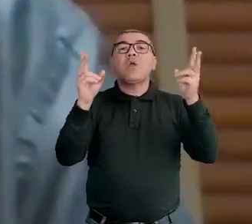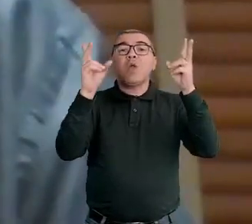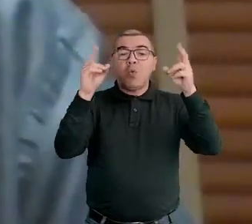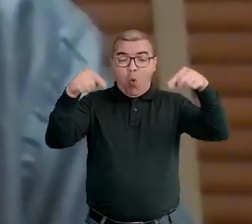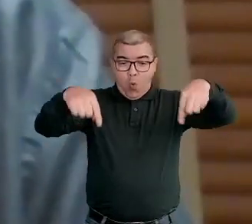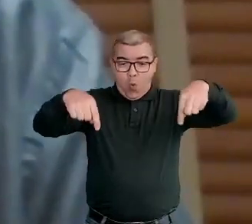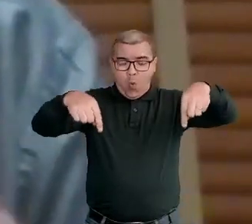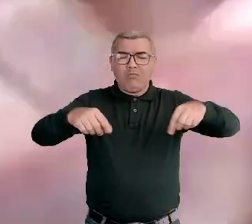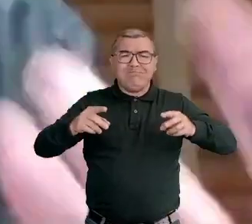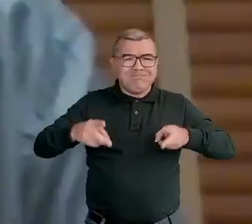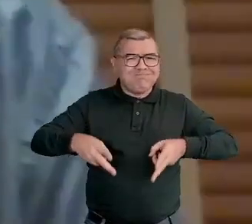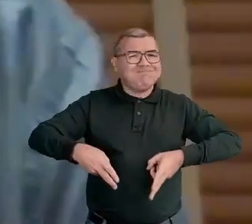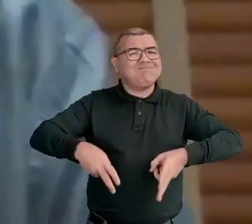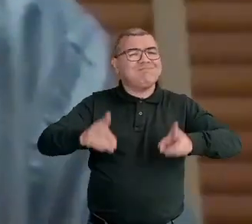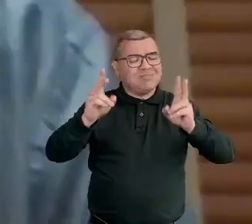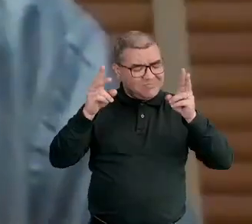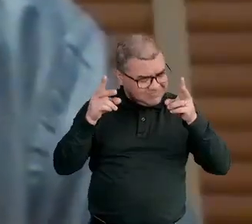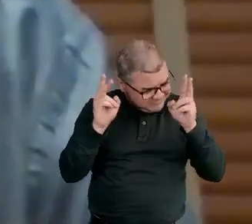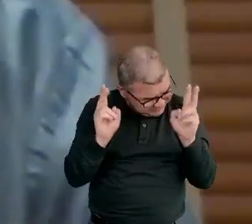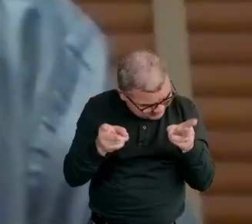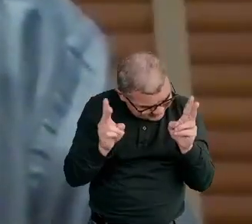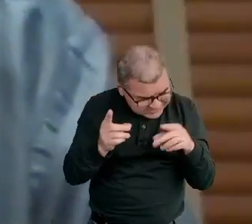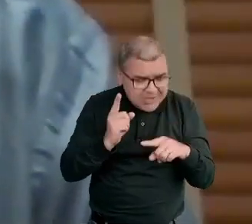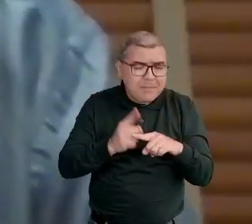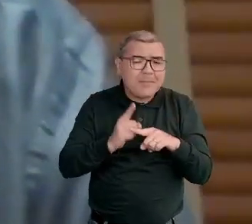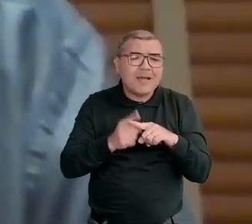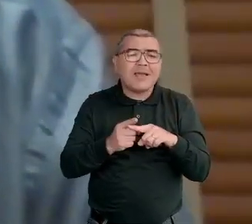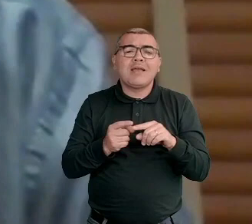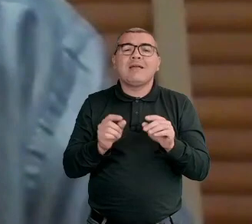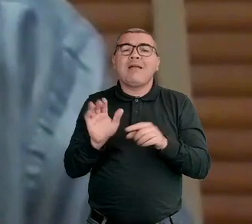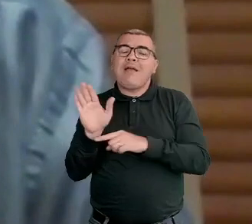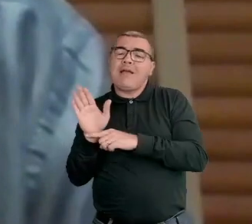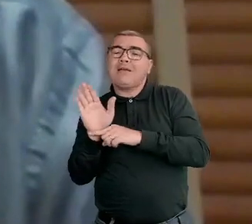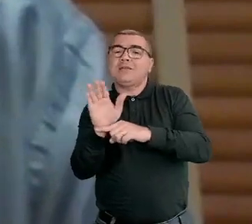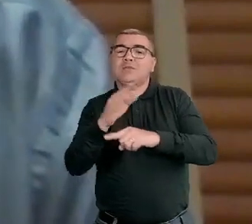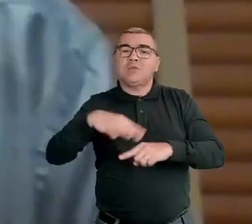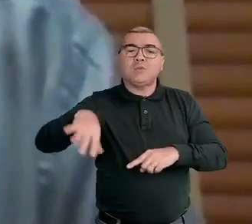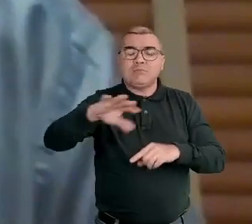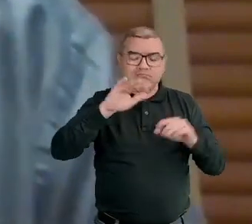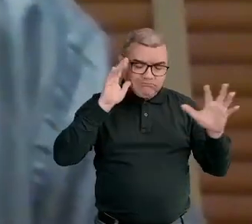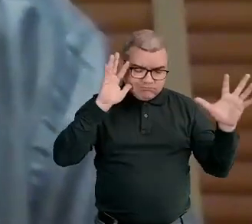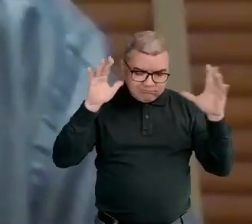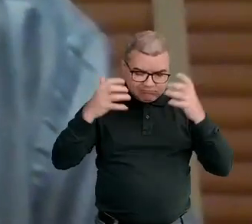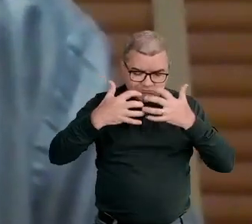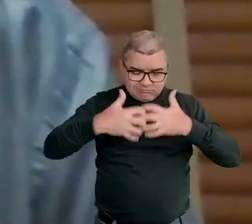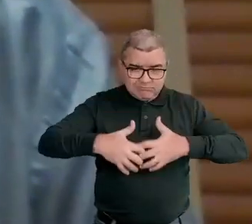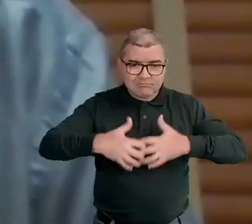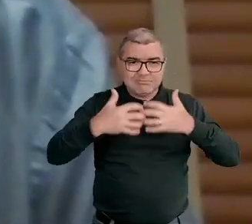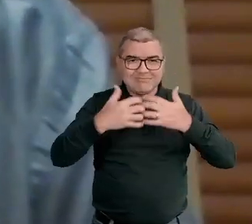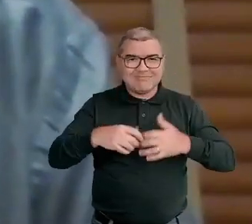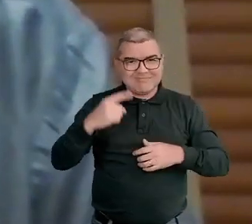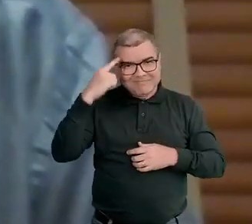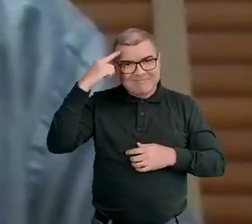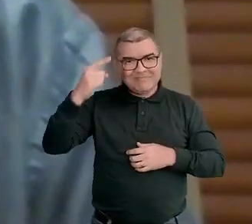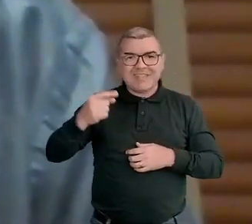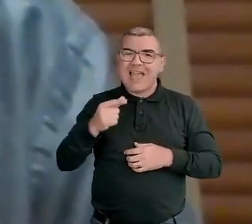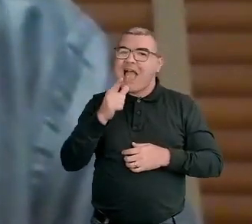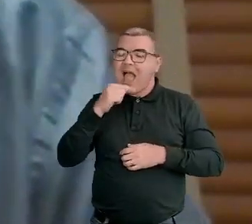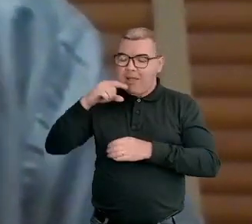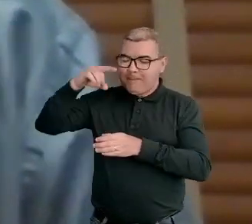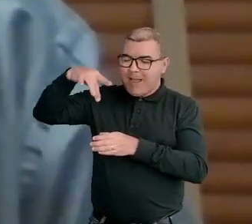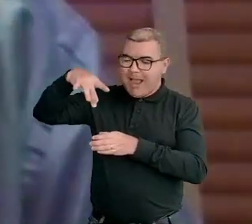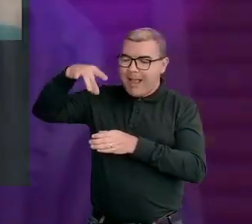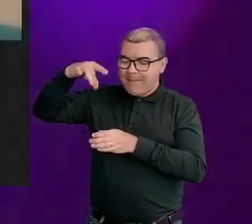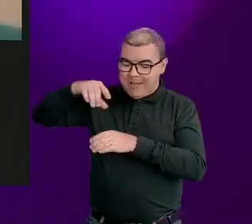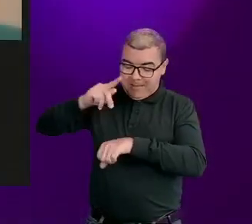que possivelmente vão levar a reflexões das pessoas que estão nos assistindo. Água mole em pedra dura,